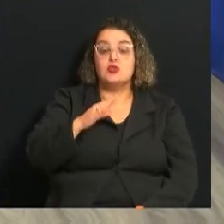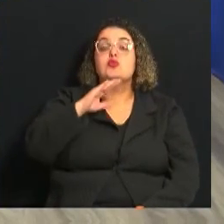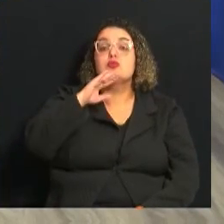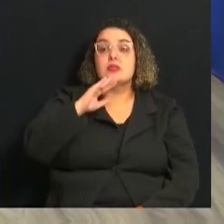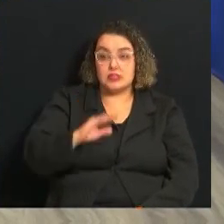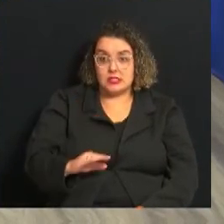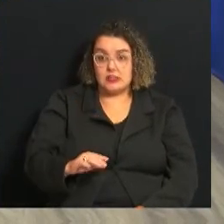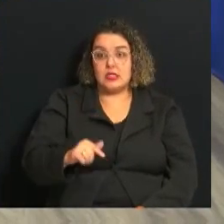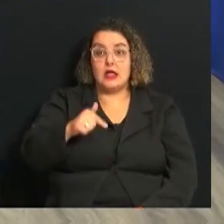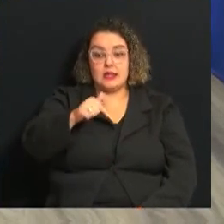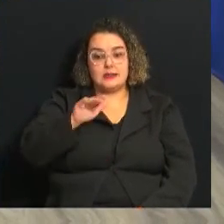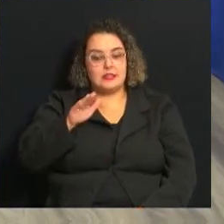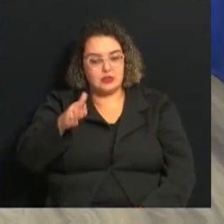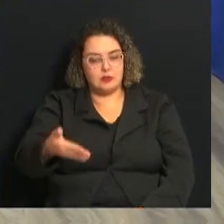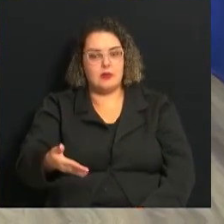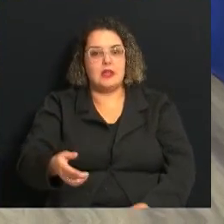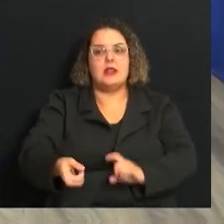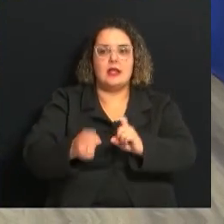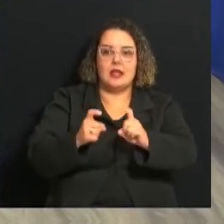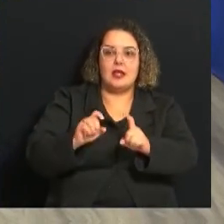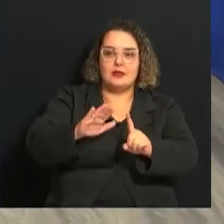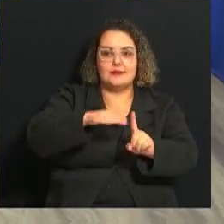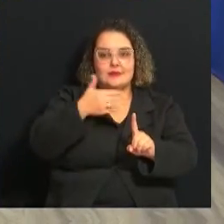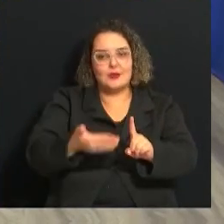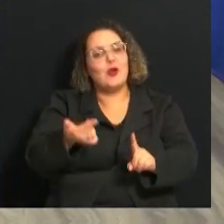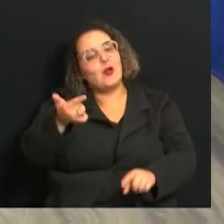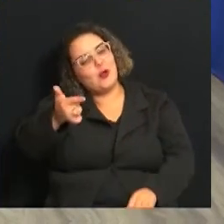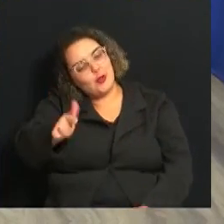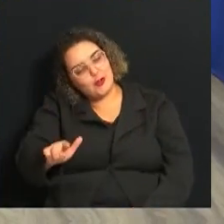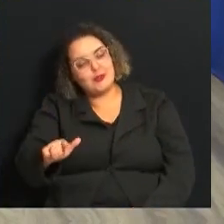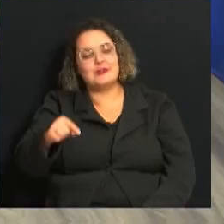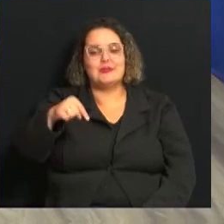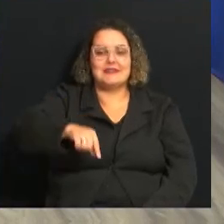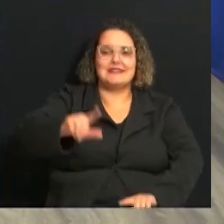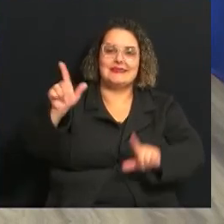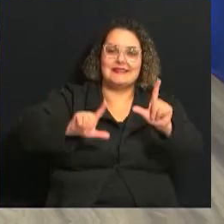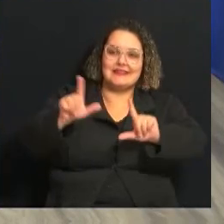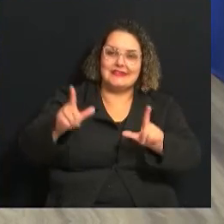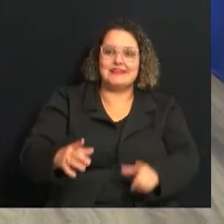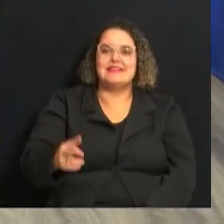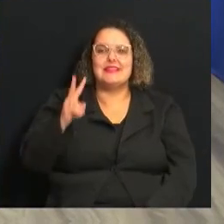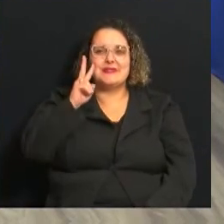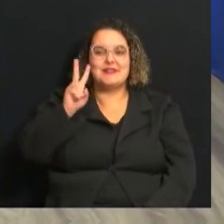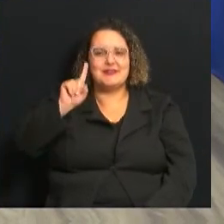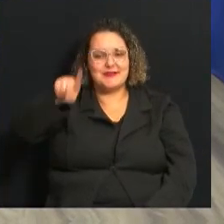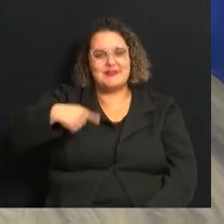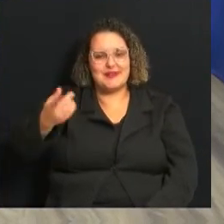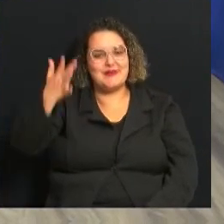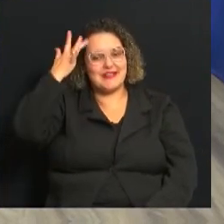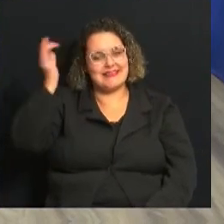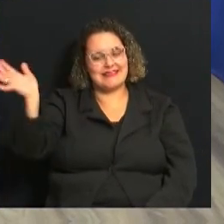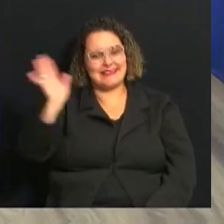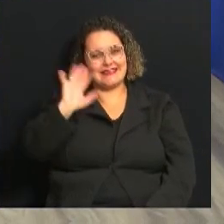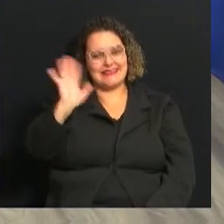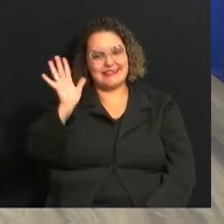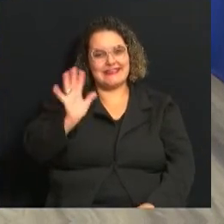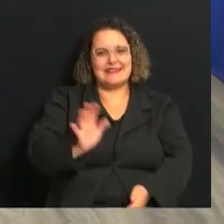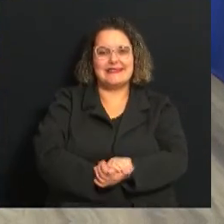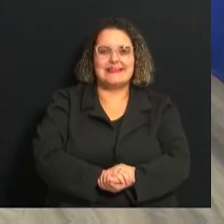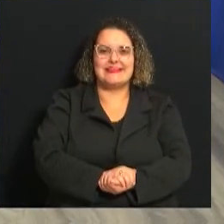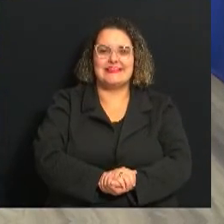Às 7h30 tem reunião solene. Então, continue na TV Câmara Campinas e nos vemos amanhã. Até lá. Tchau, tchau.